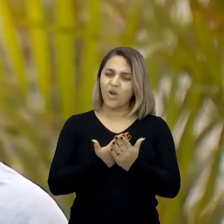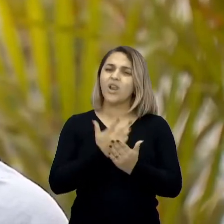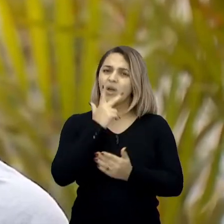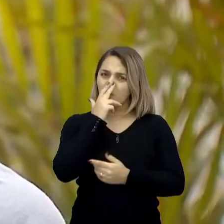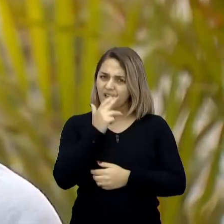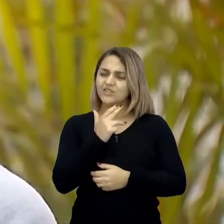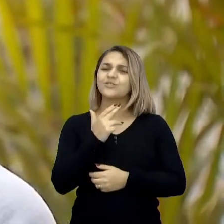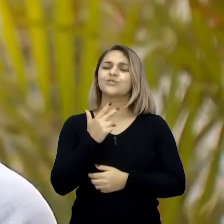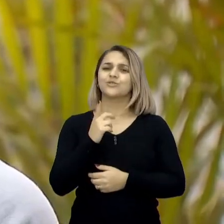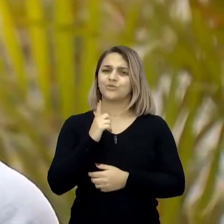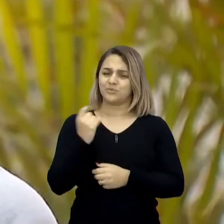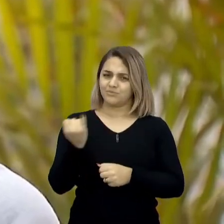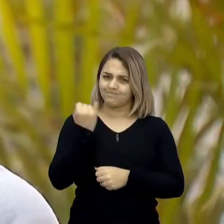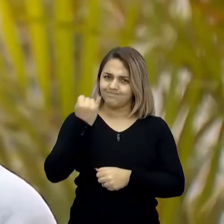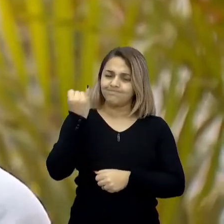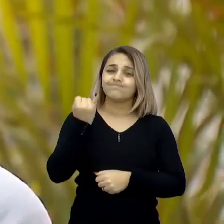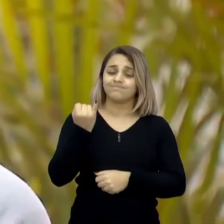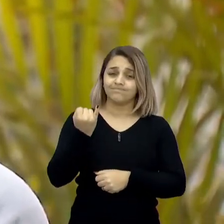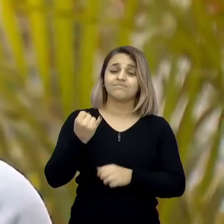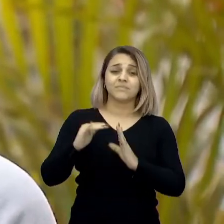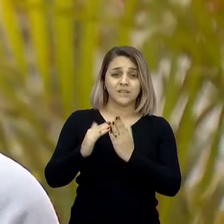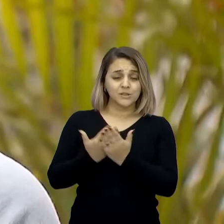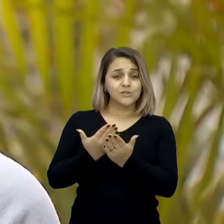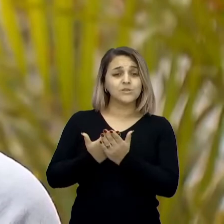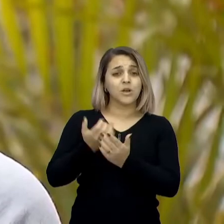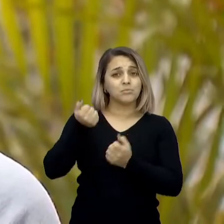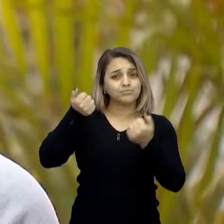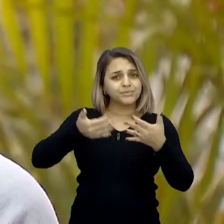desenvolvimento de todo ser humano, assim, né?